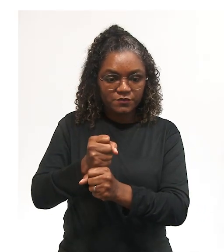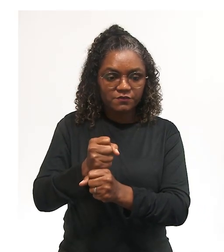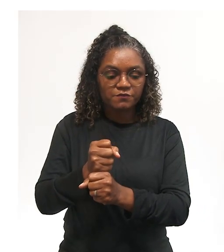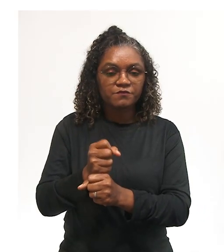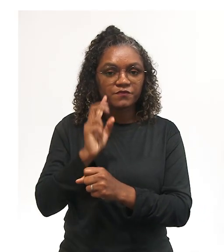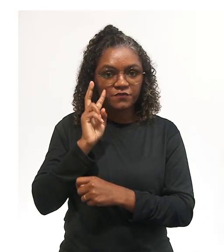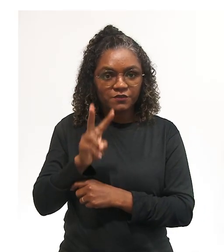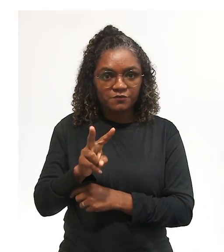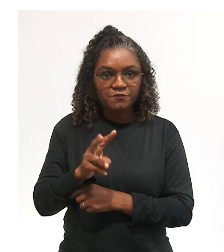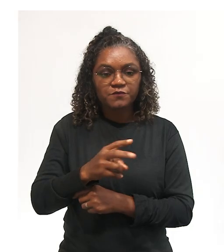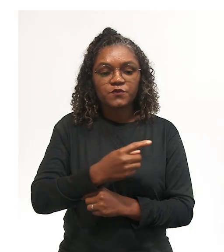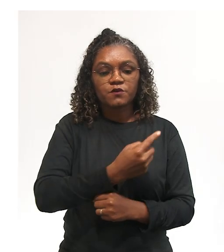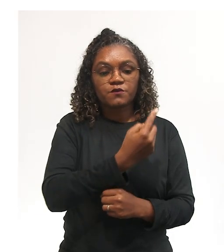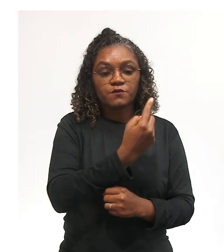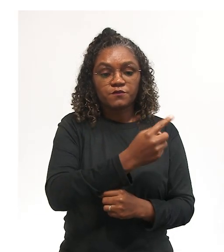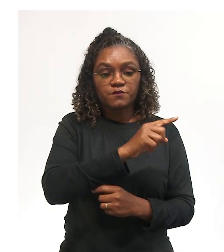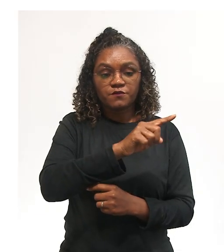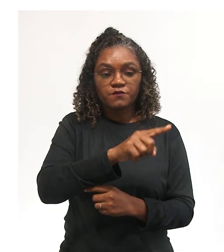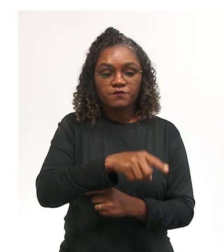1C mais